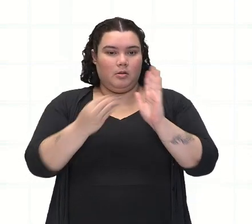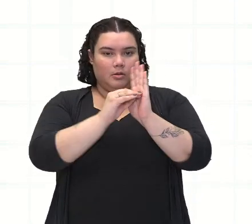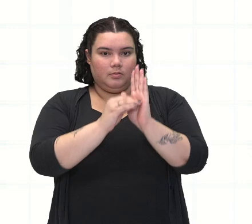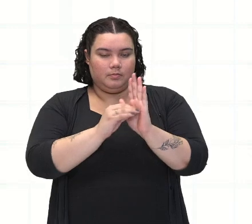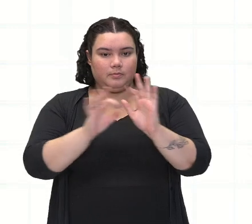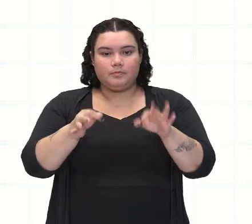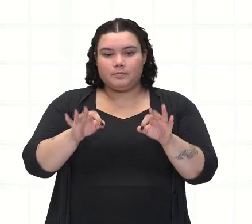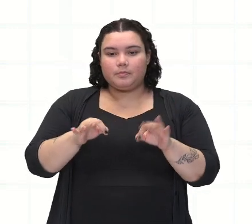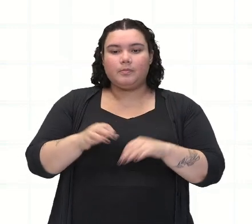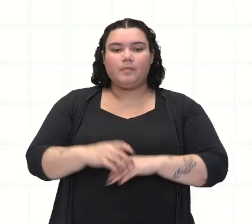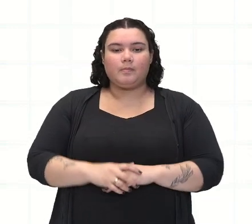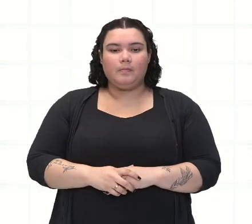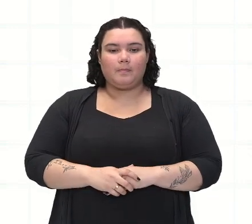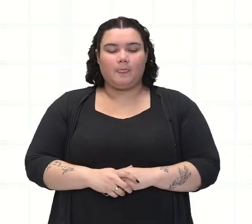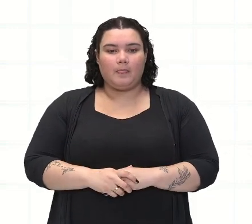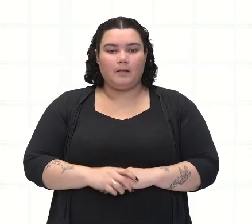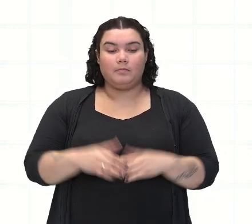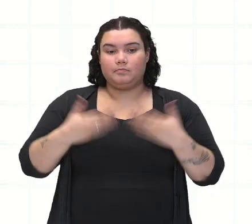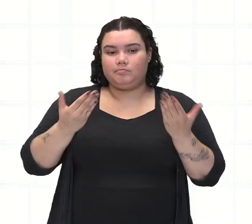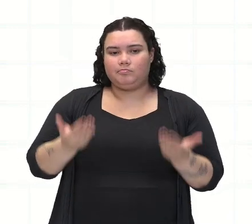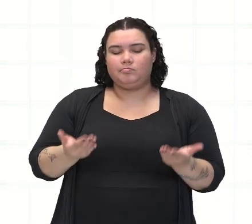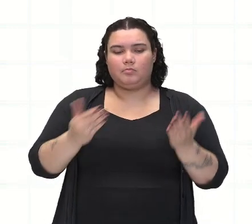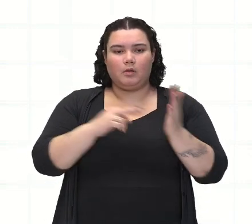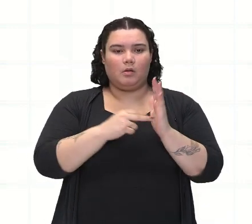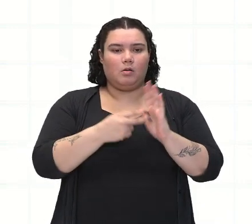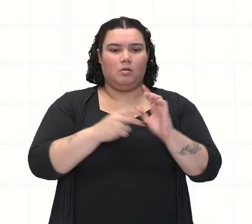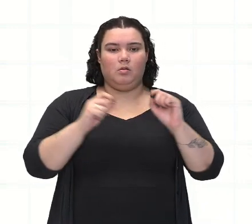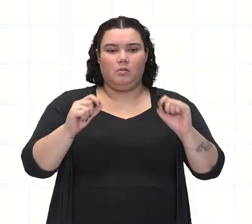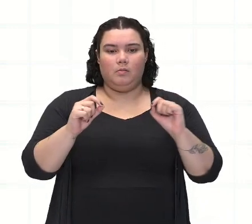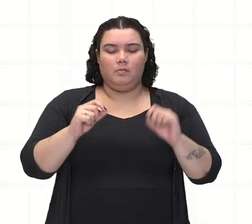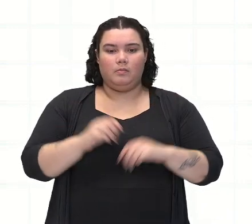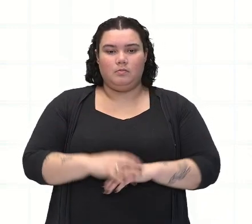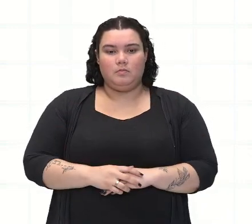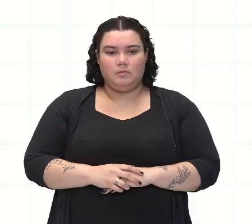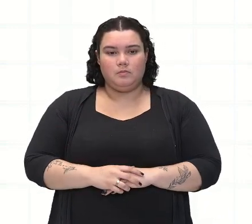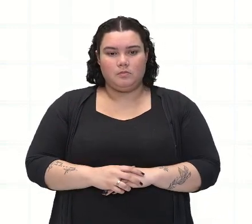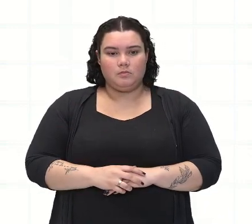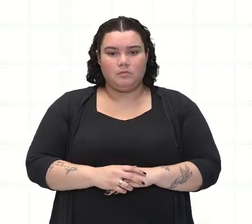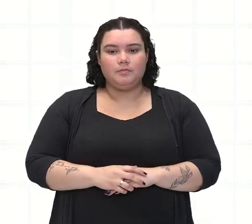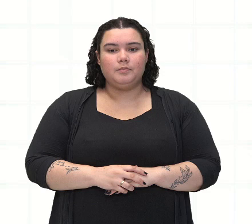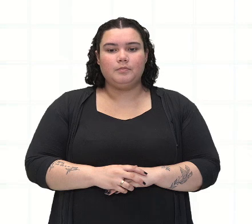antecedente. Uma palavra antecedente. E aí tem essa